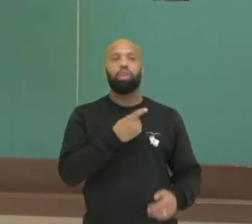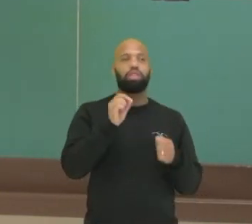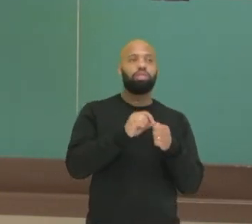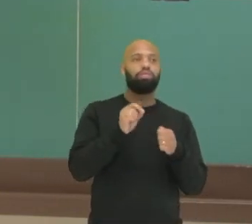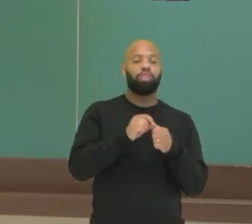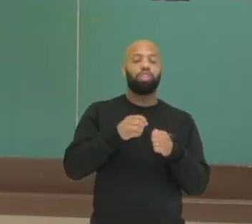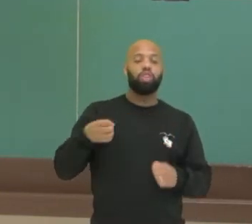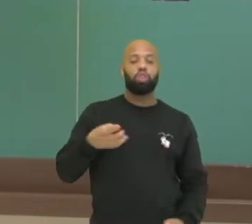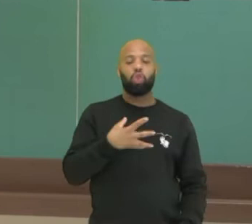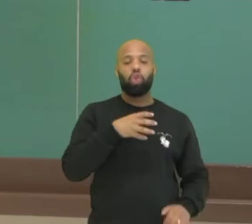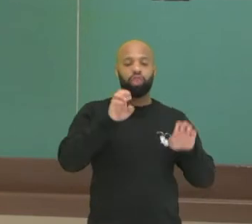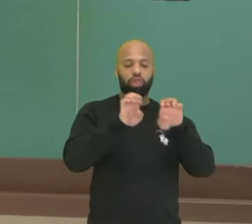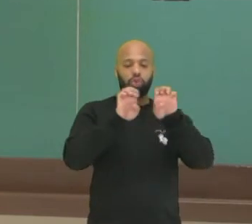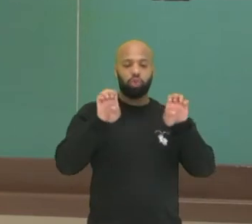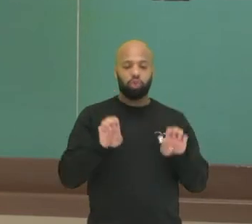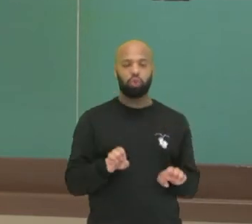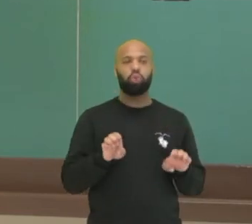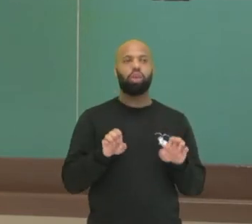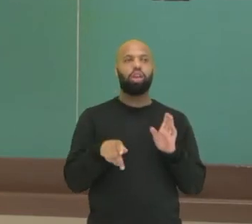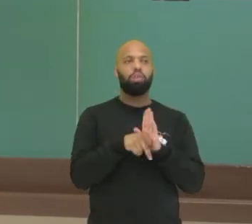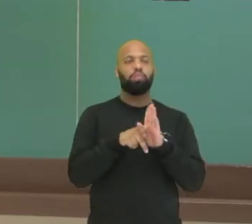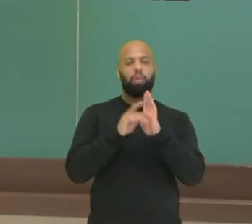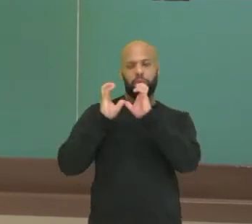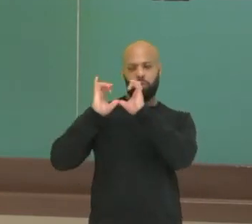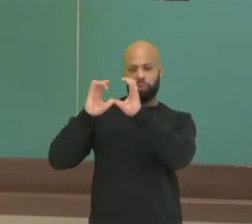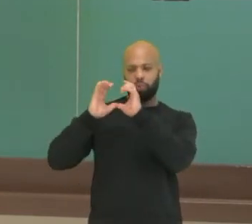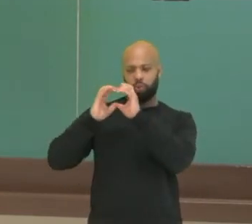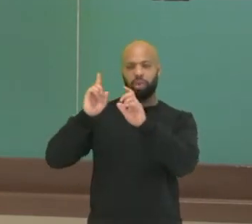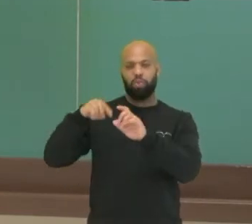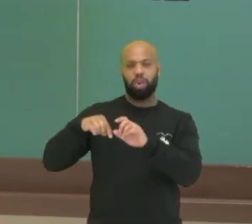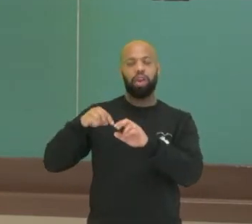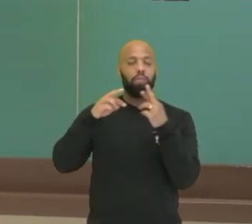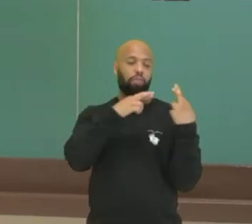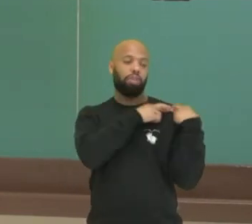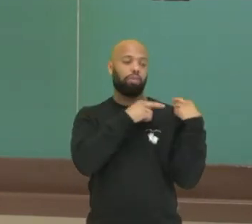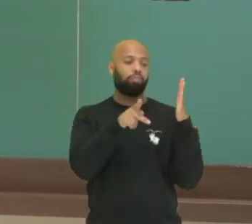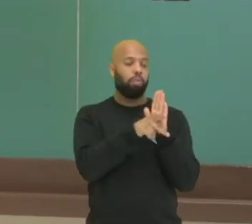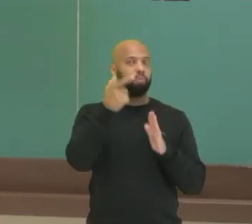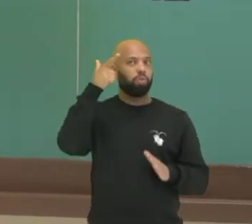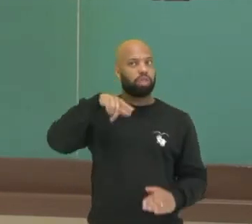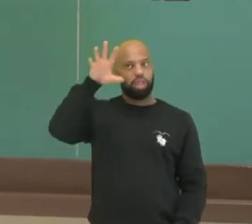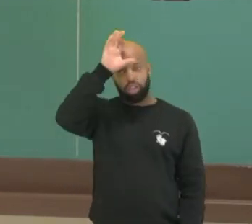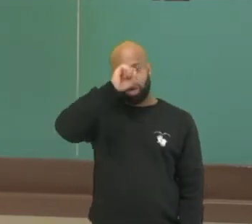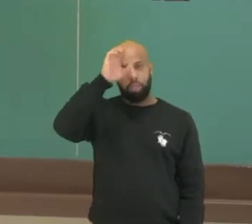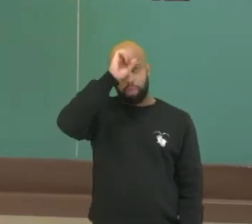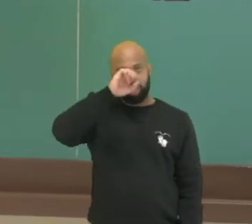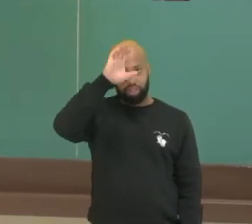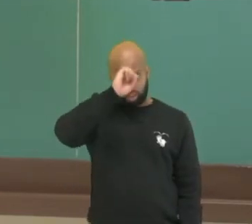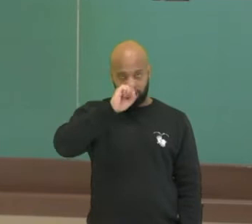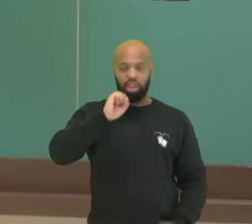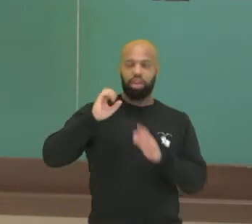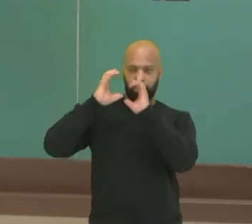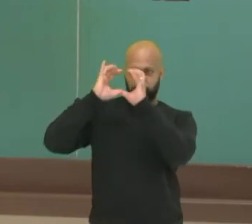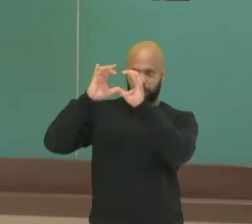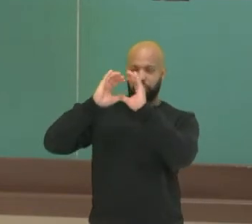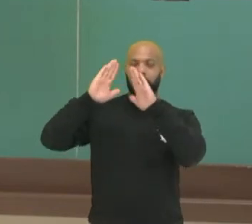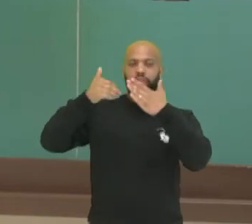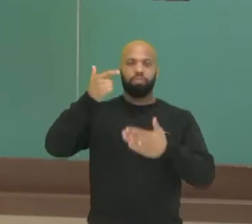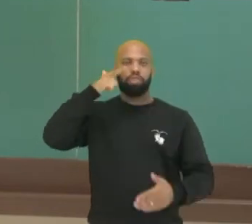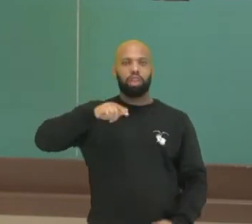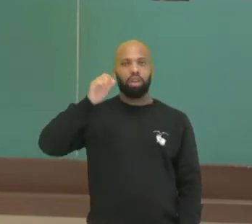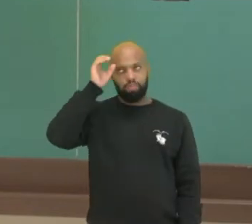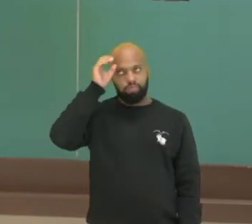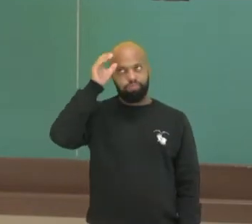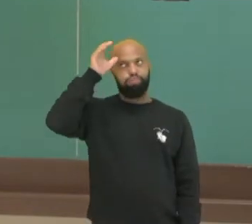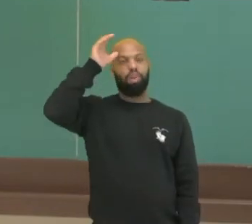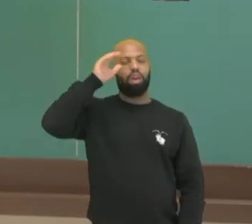estruturas cognitivas, né, na nossa parte do cérebro responsável pela aquisição de conhecimento, que é a nossa cognição, né? Então nós enriquecemos a nossa